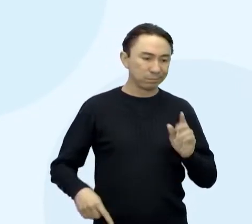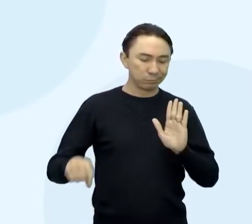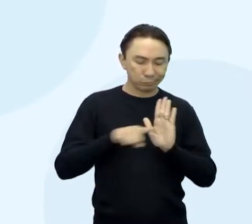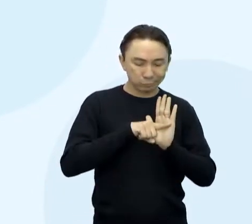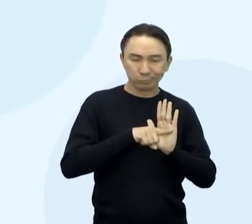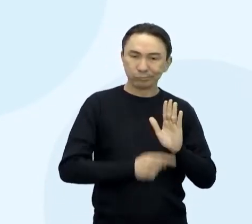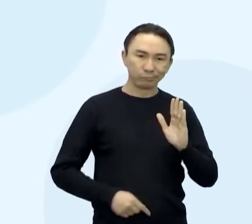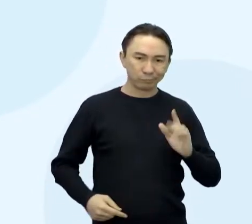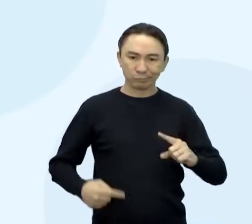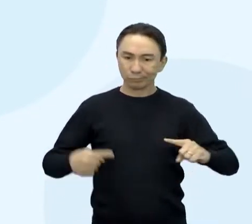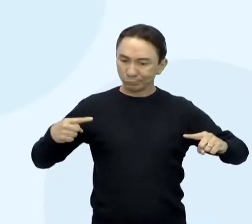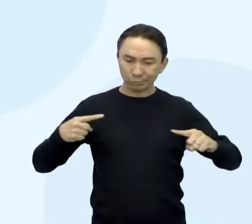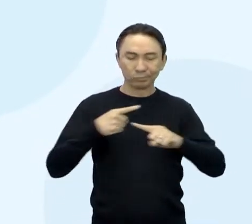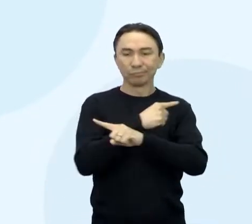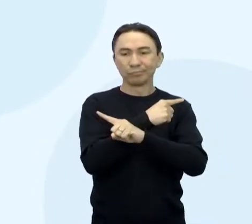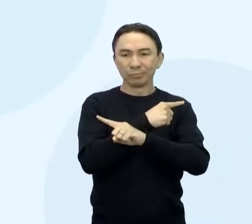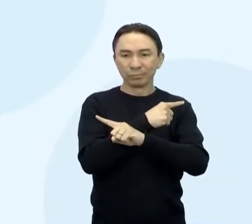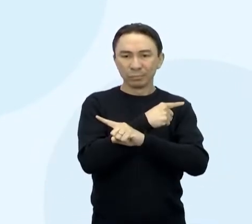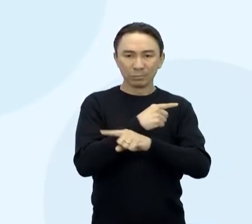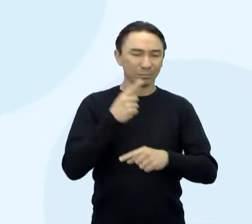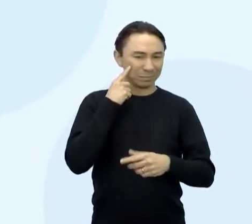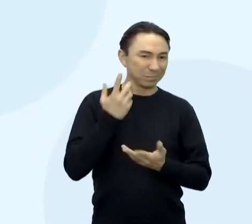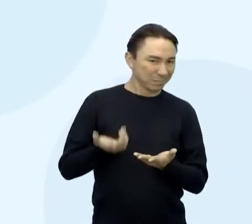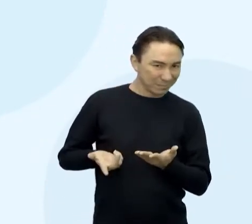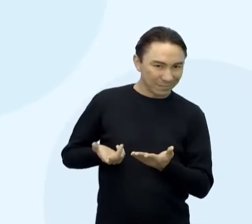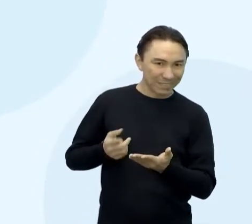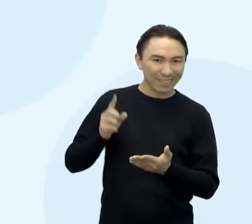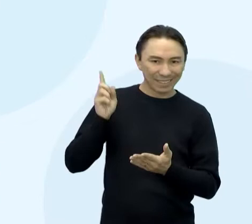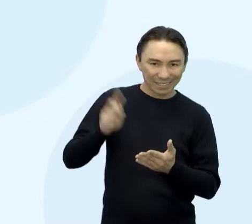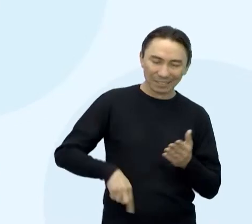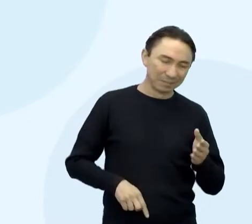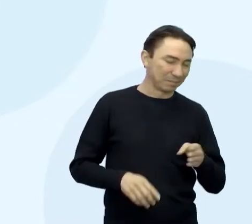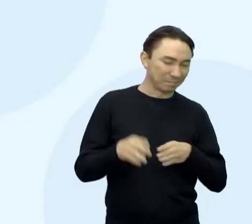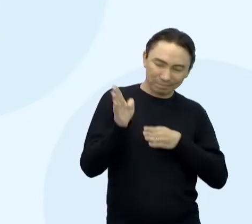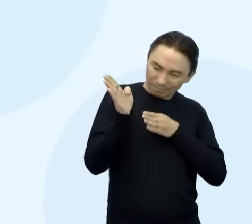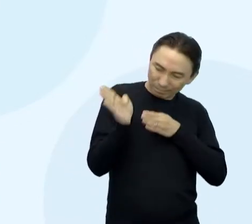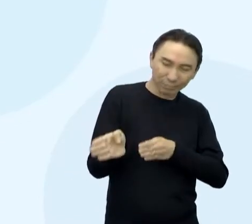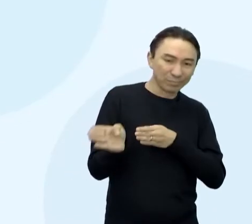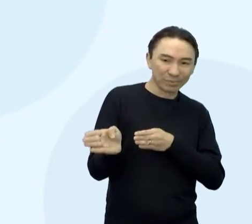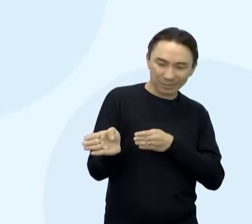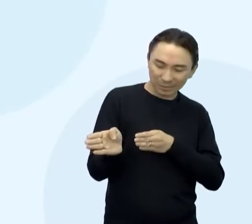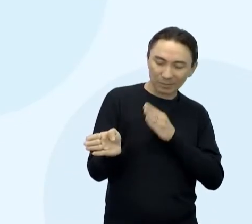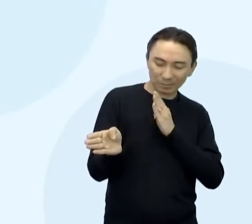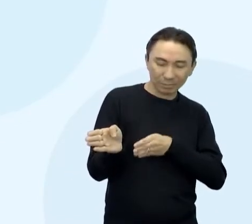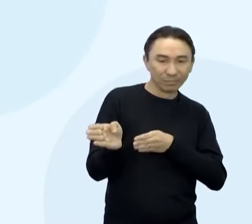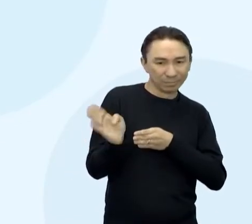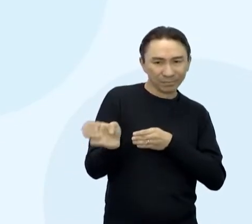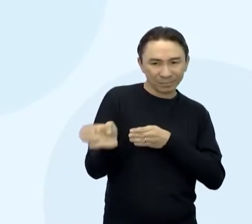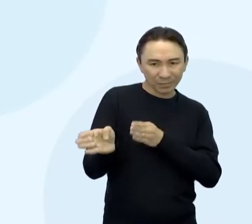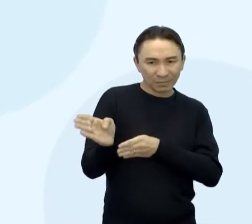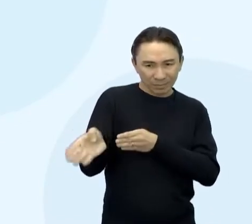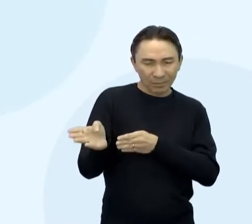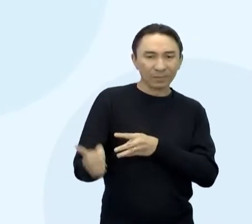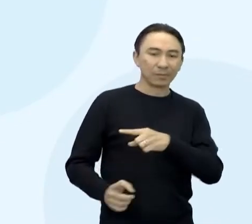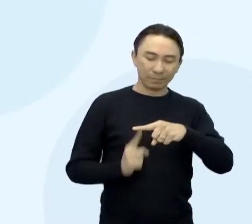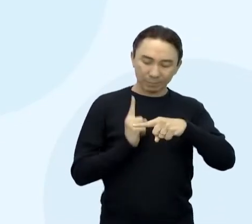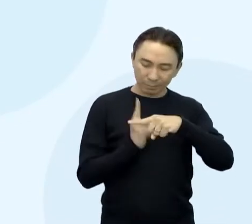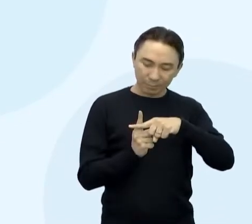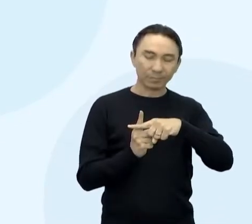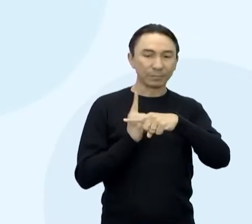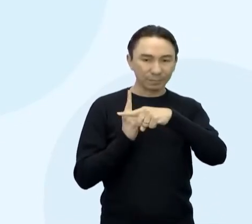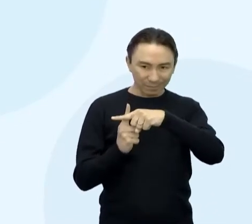mesma direção e mesmo sentido, olha aí o glossário de novo, a gente soma, tá bom?